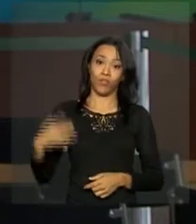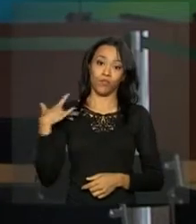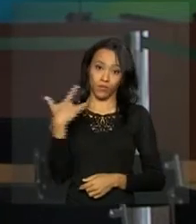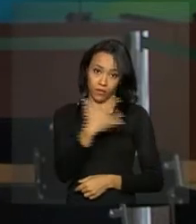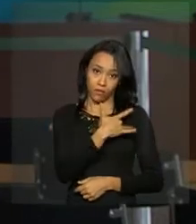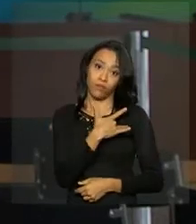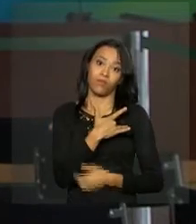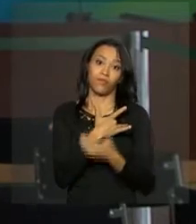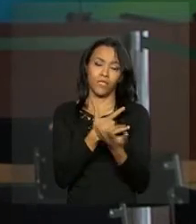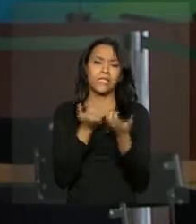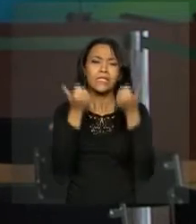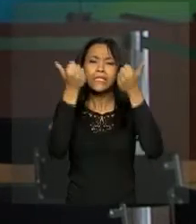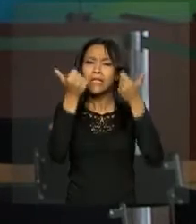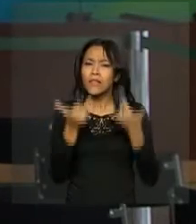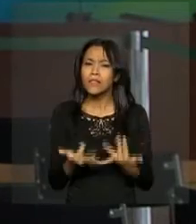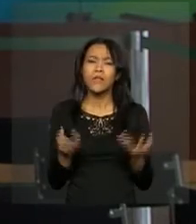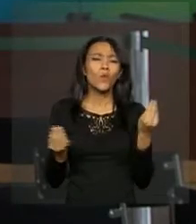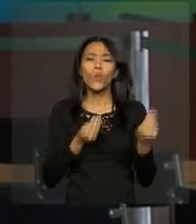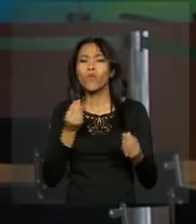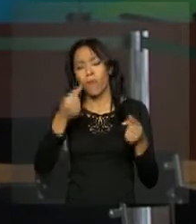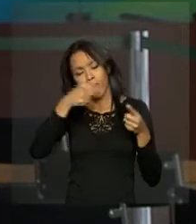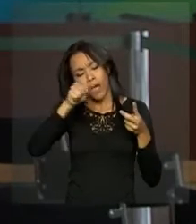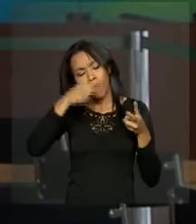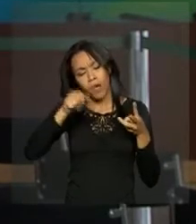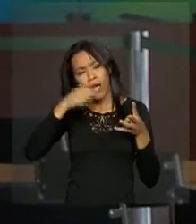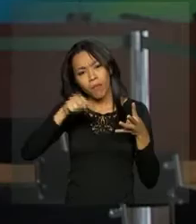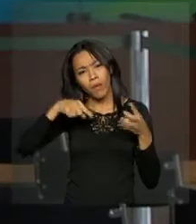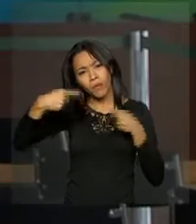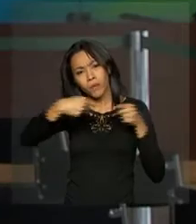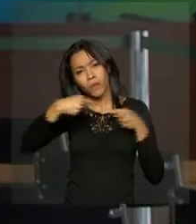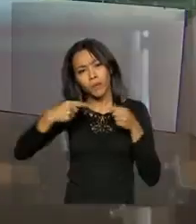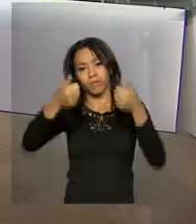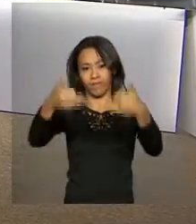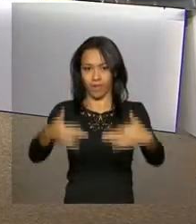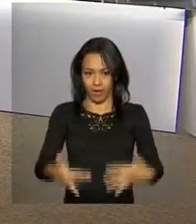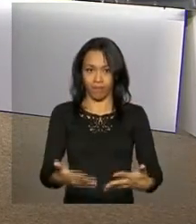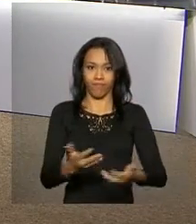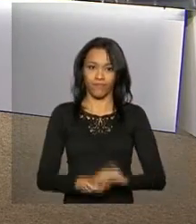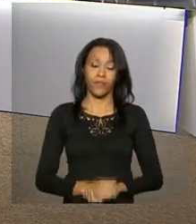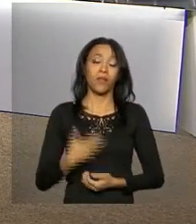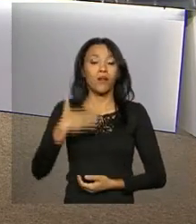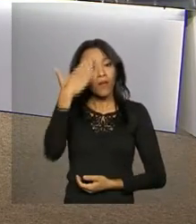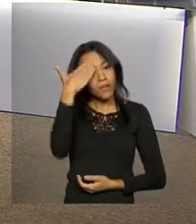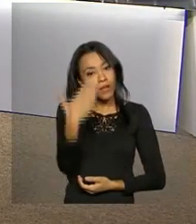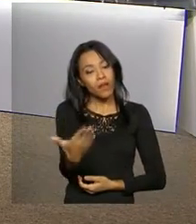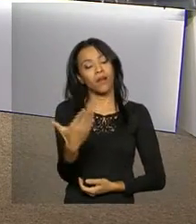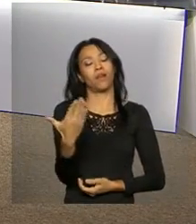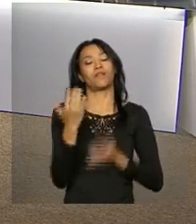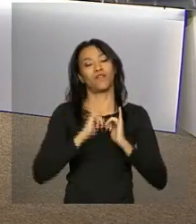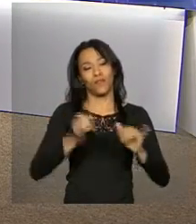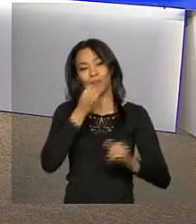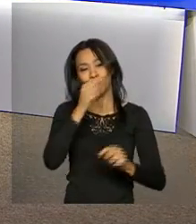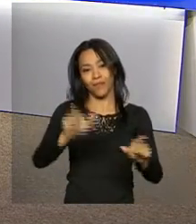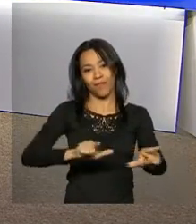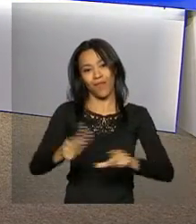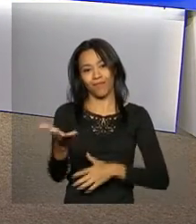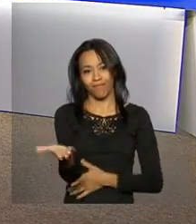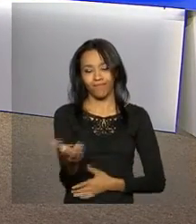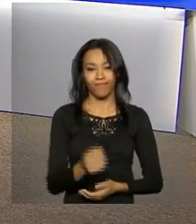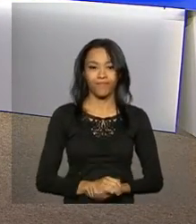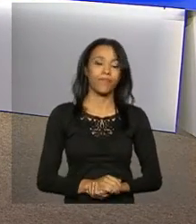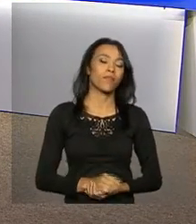castro para esclarecer todos os pontos que foram debatidos jayne ana muito obrigado pelas informações bom trabalho pra você